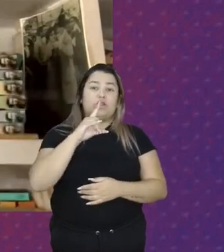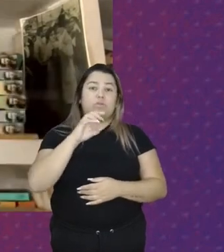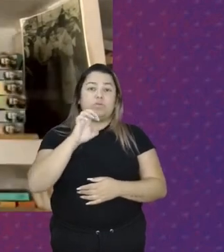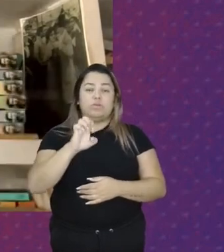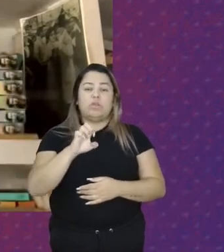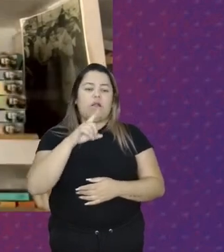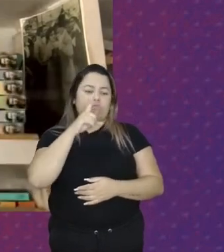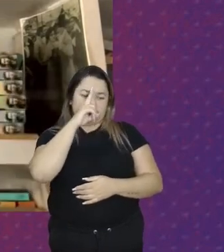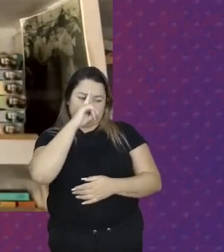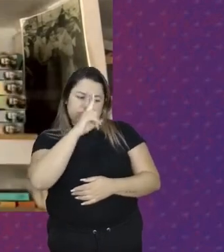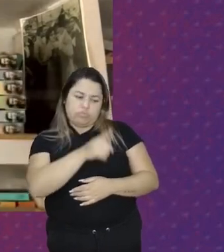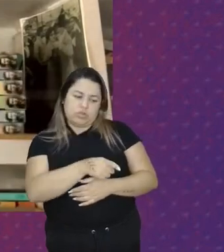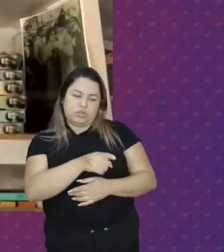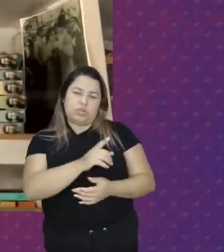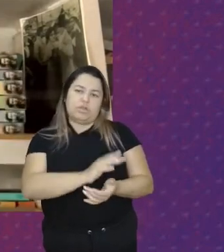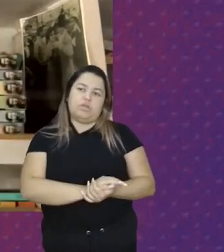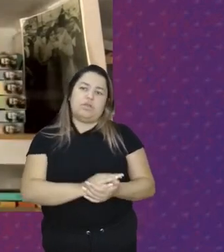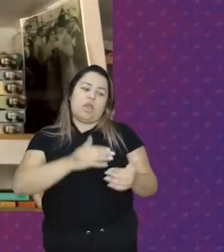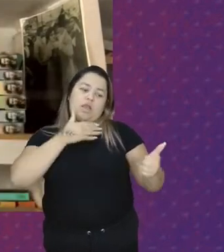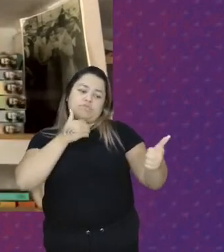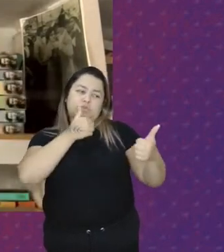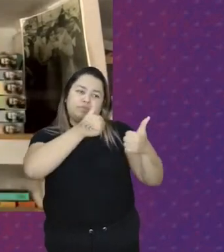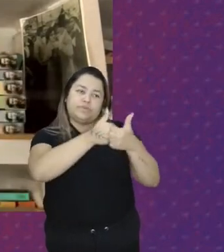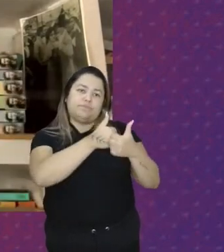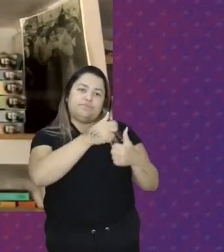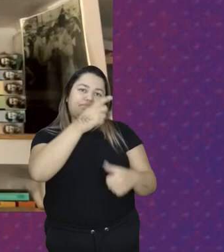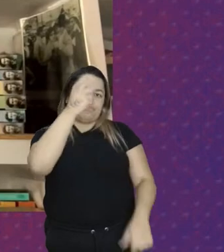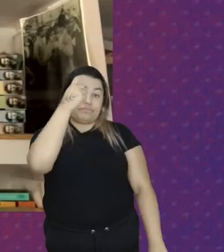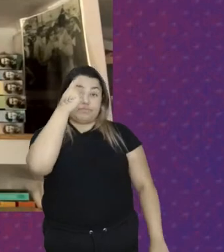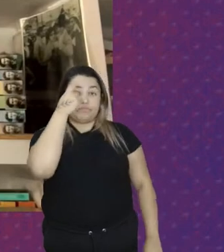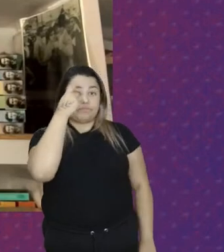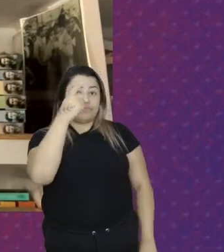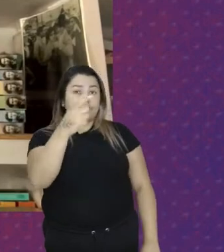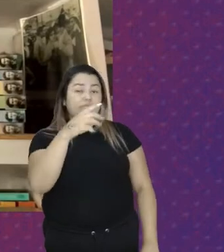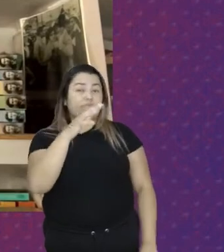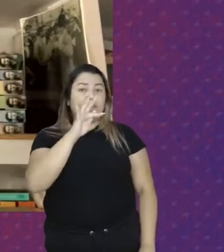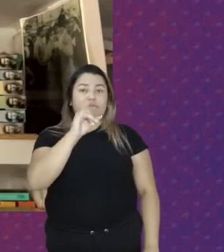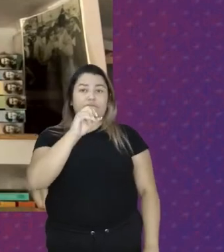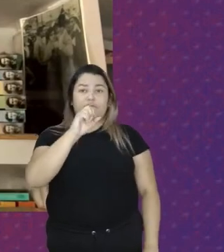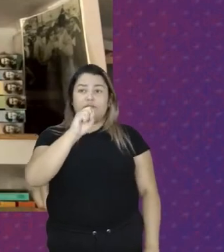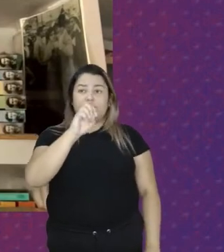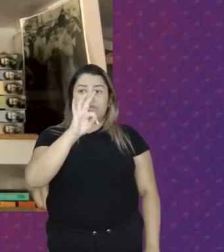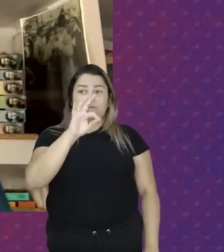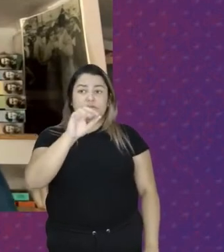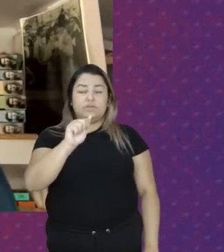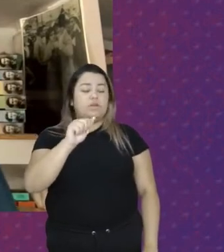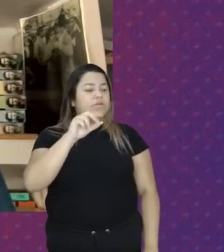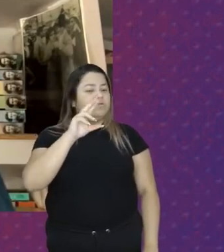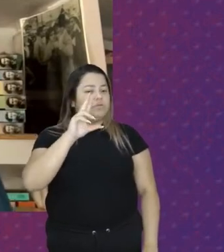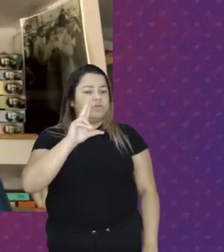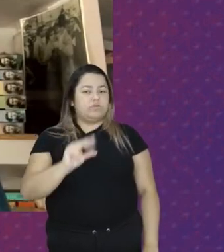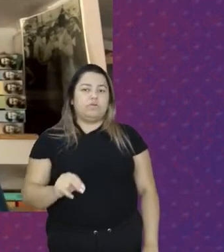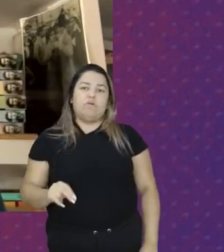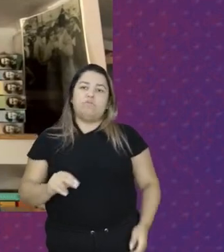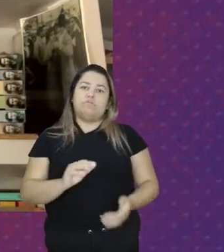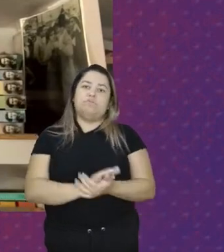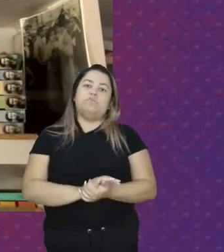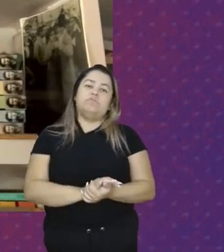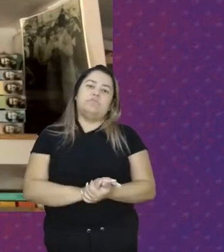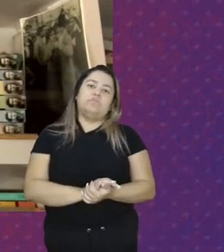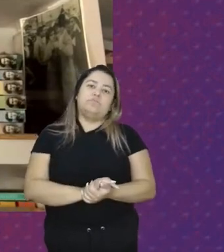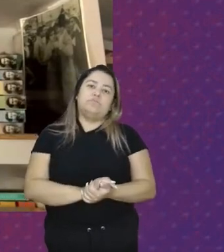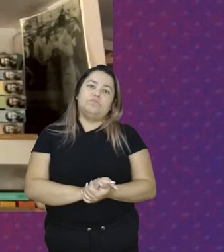autoritária, né, que se aproxima das ideias fascistas. Não é só isso. Isso é uma forma de